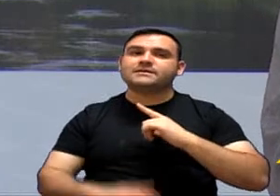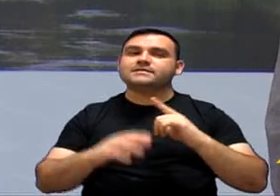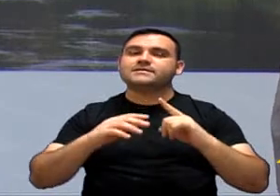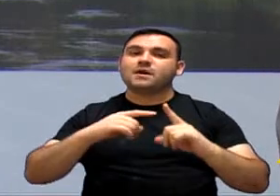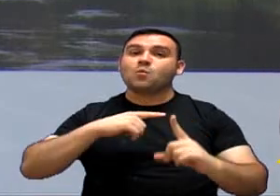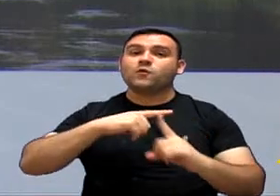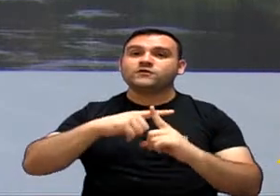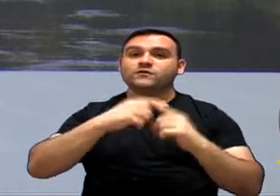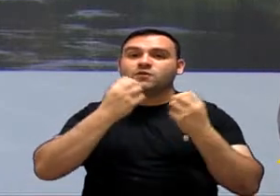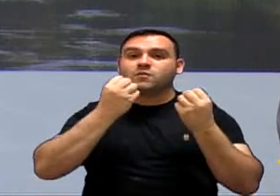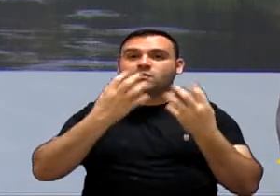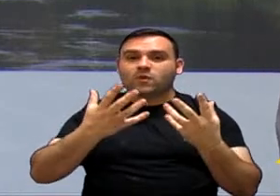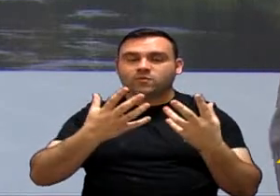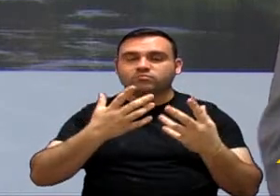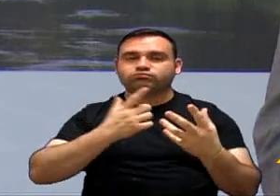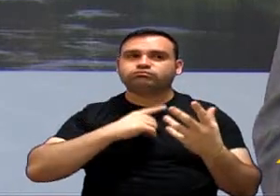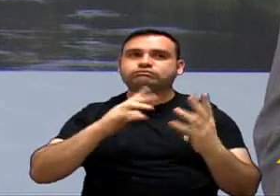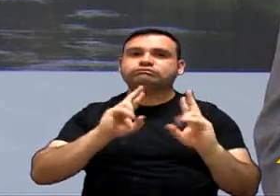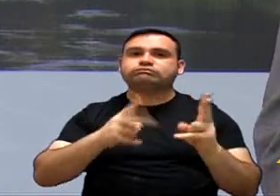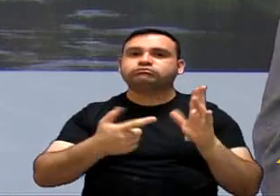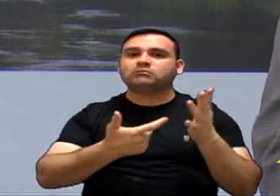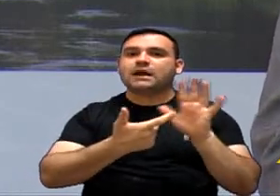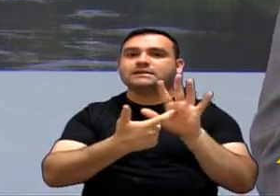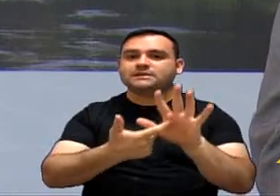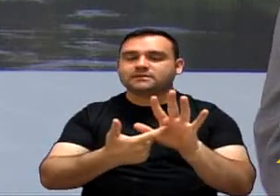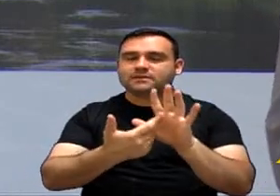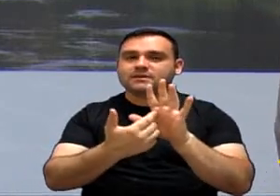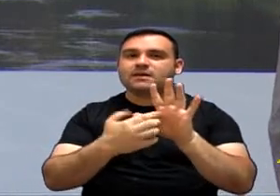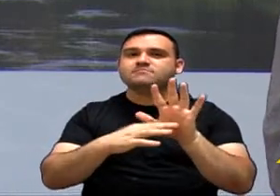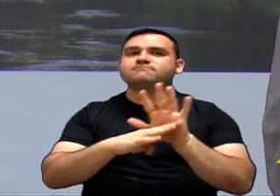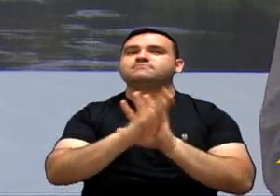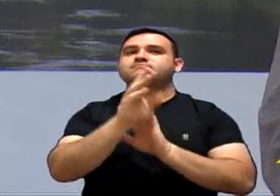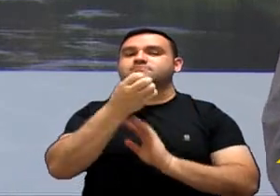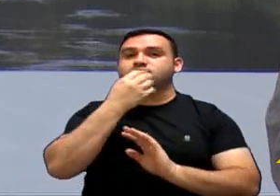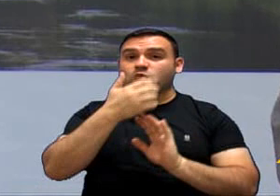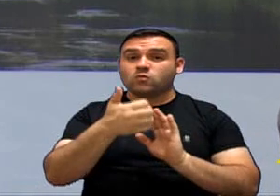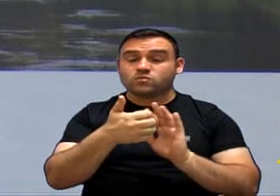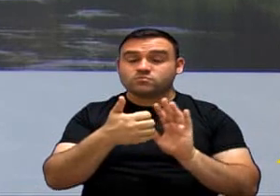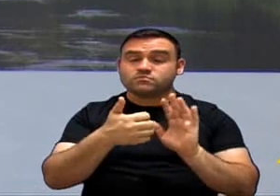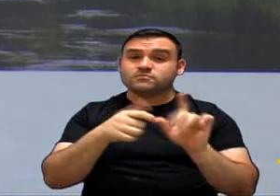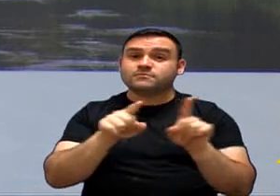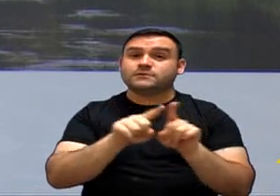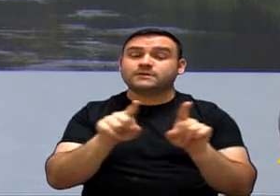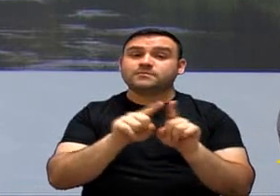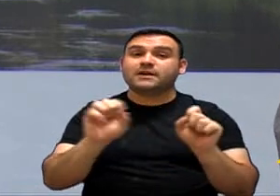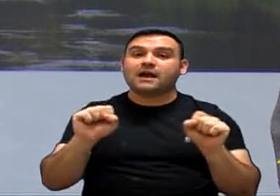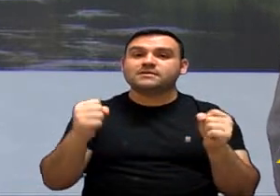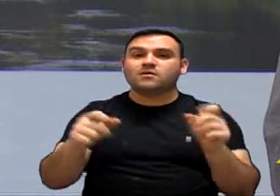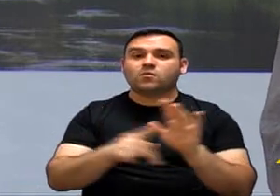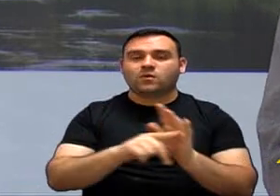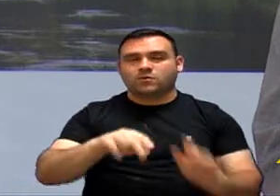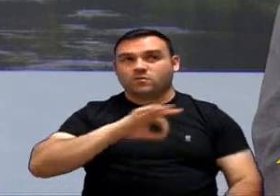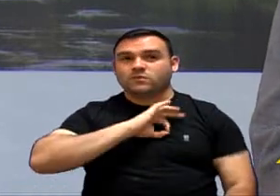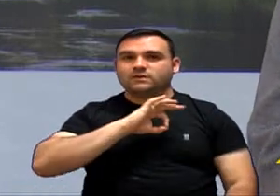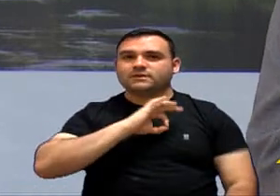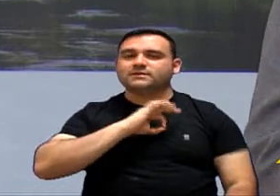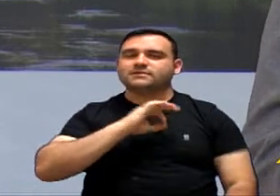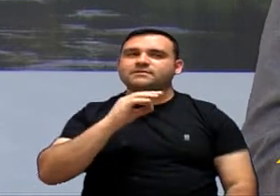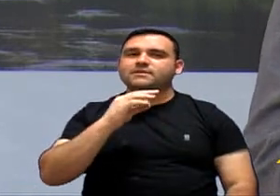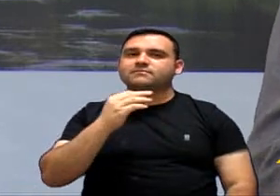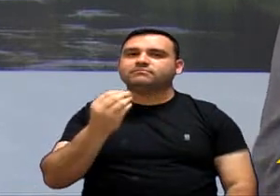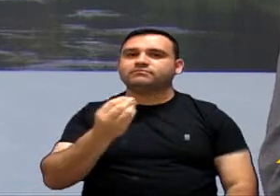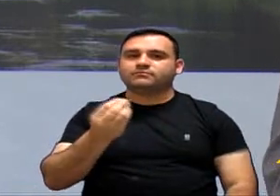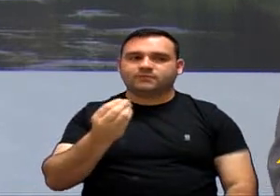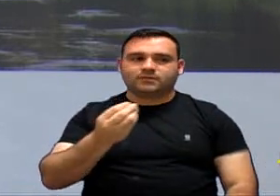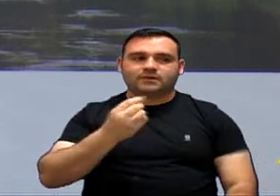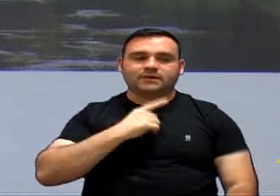muito positivo com o números cada vez mais positivos e essas ações da polícia militar faz